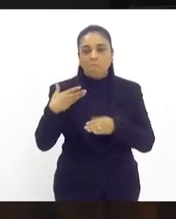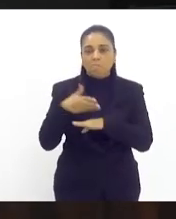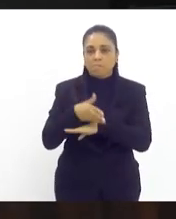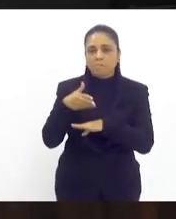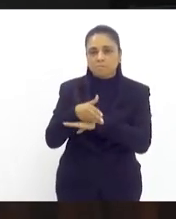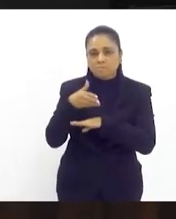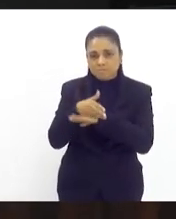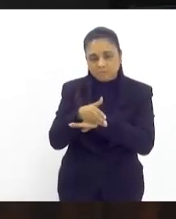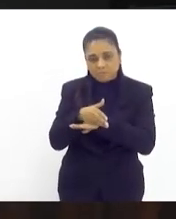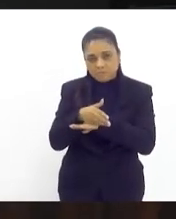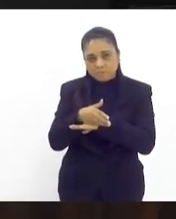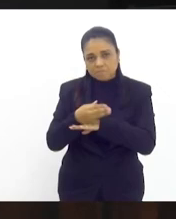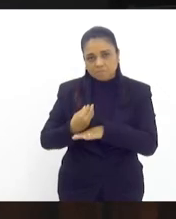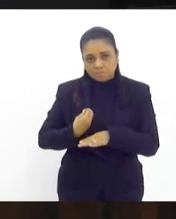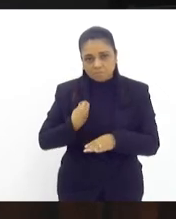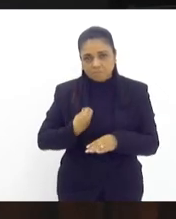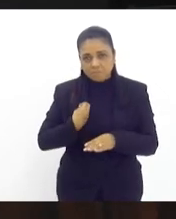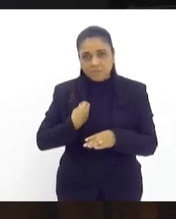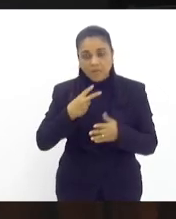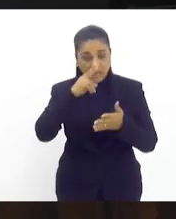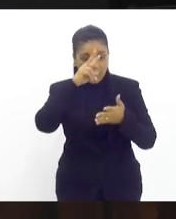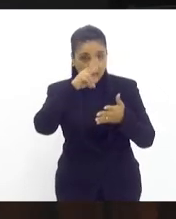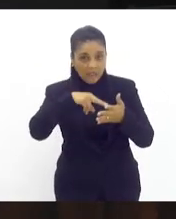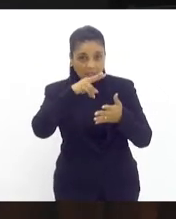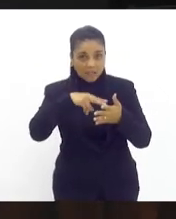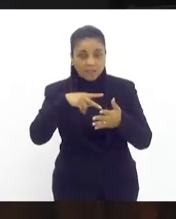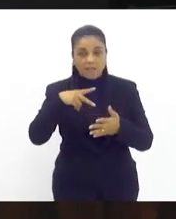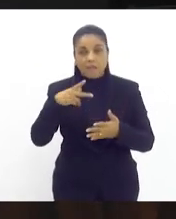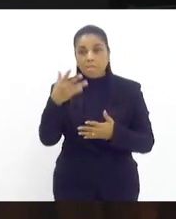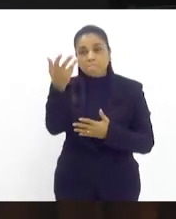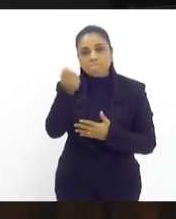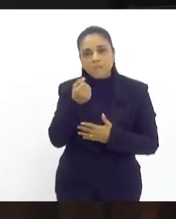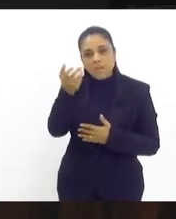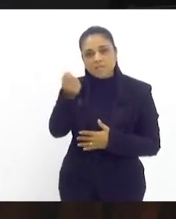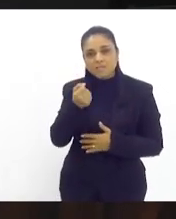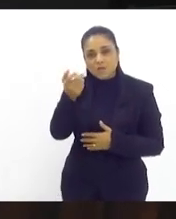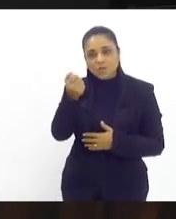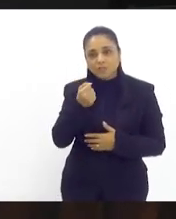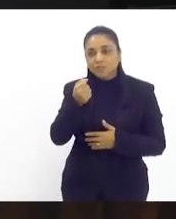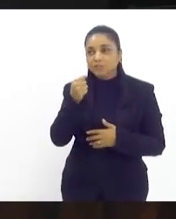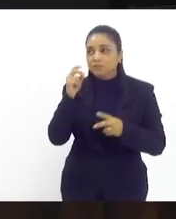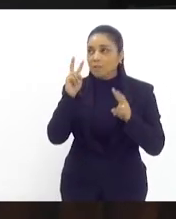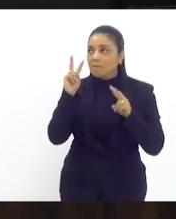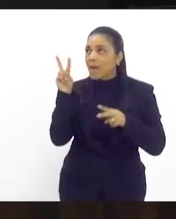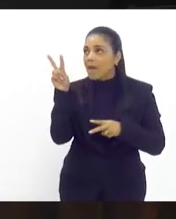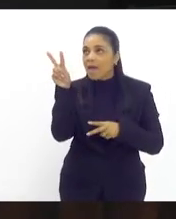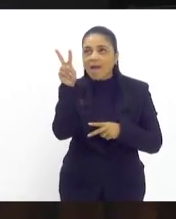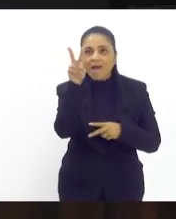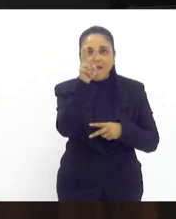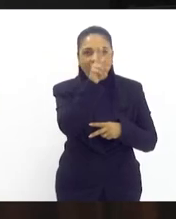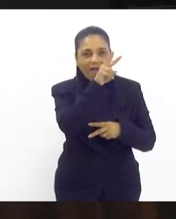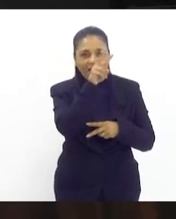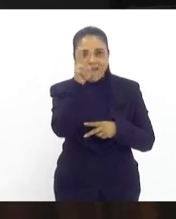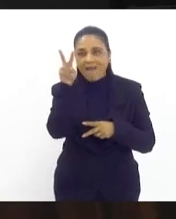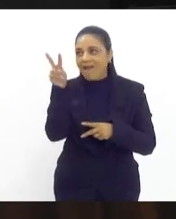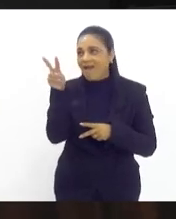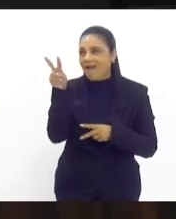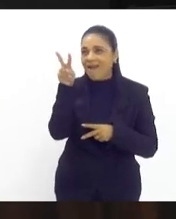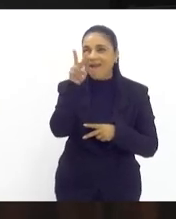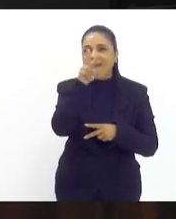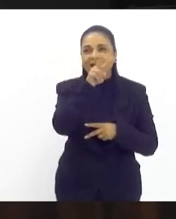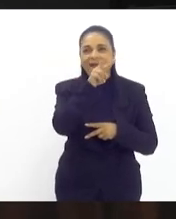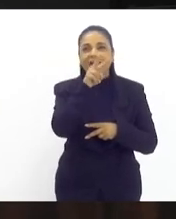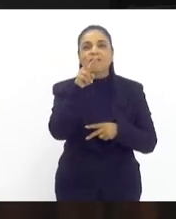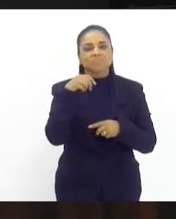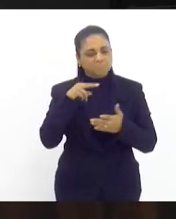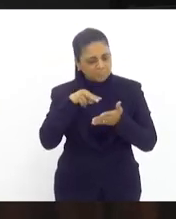presença eu tô lendo daqui as pensionistas que estão aqui na sua luta constante todas as